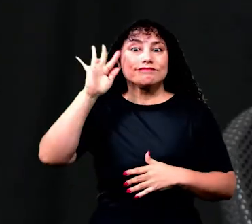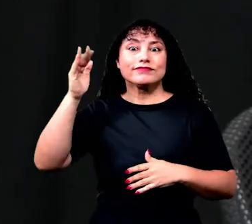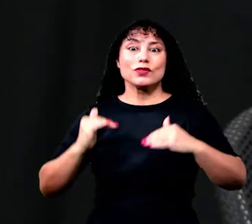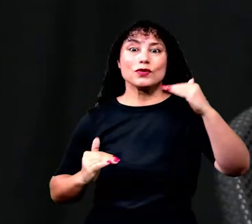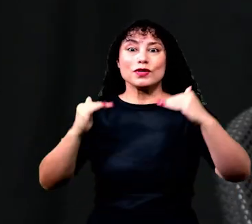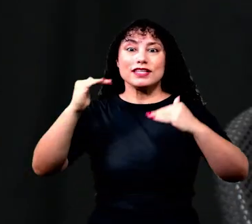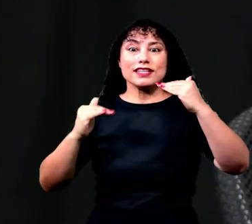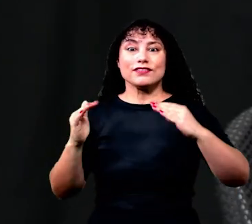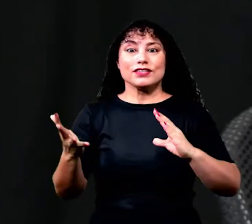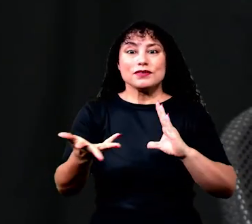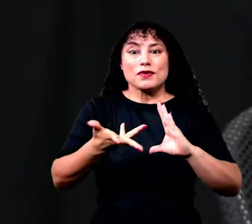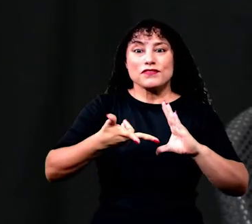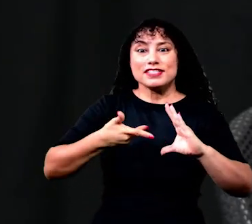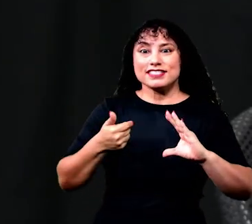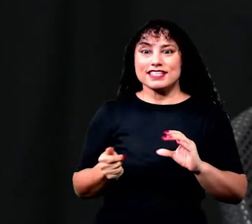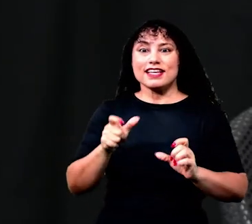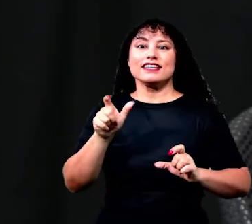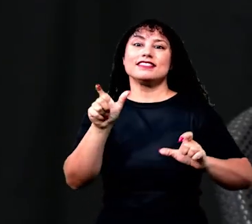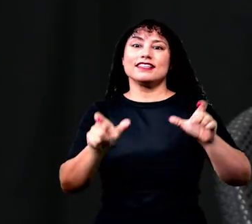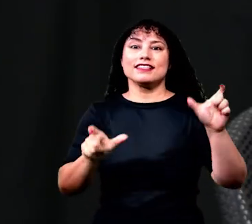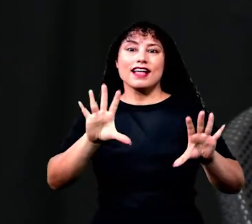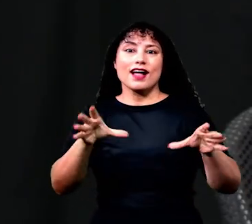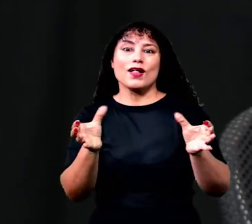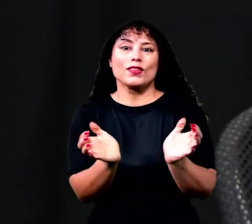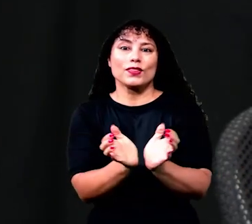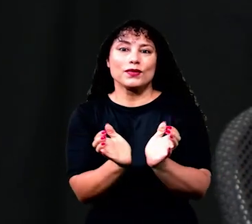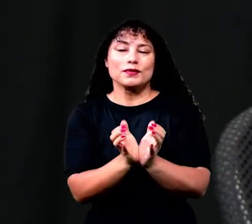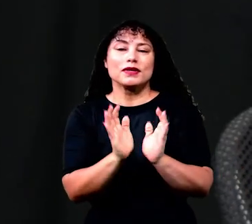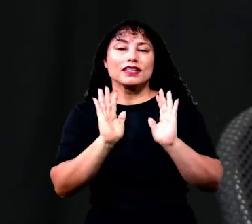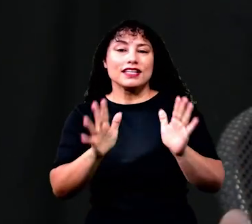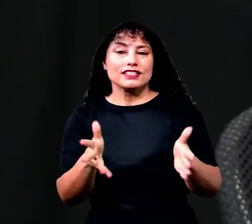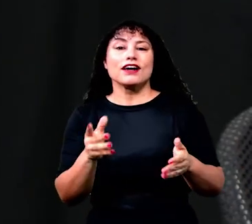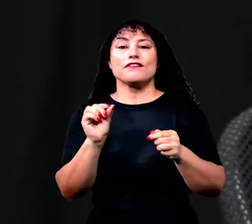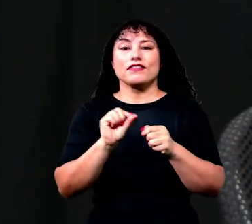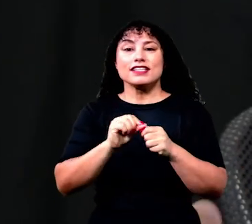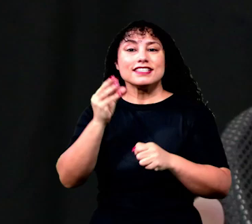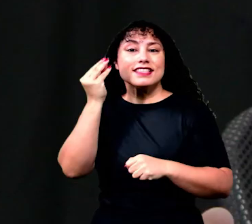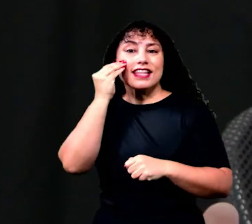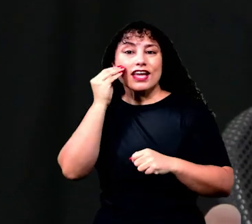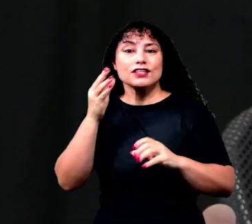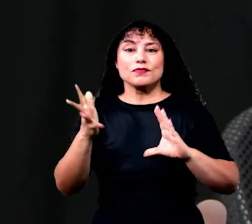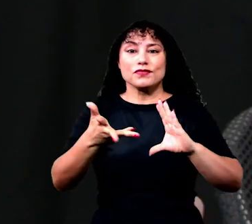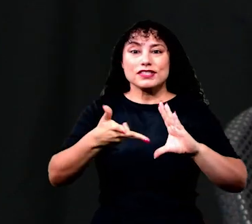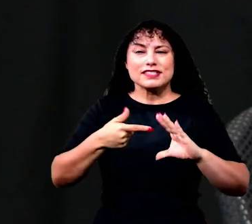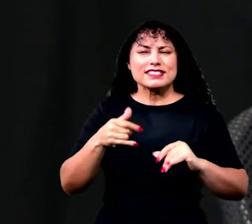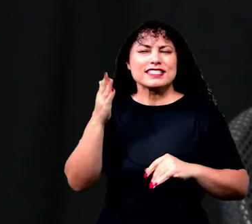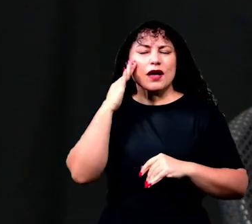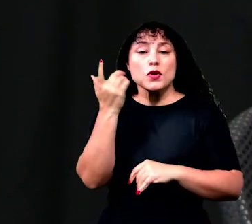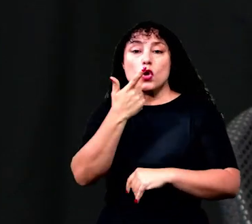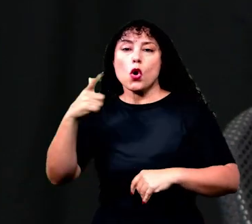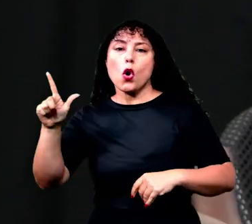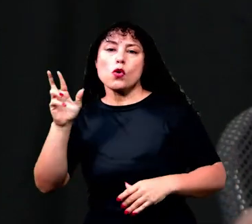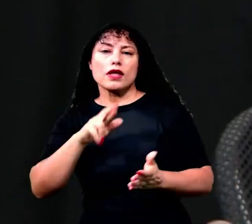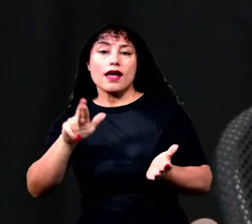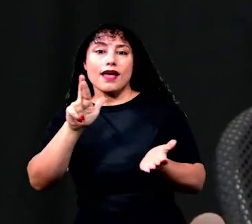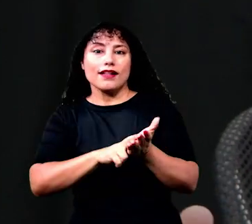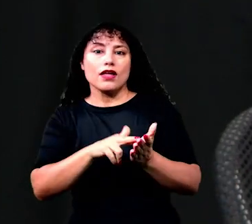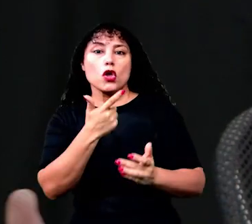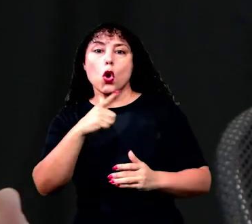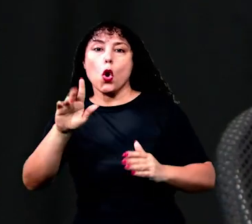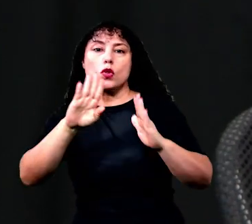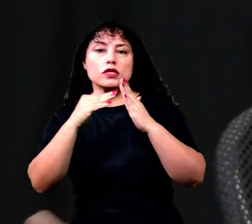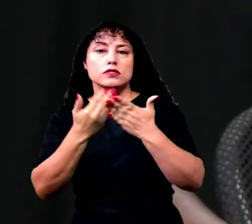de proficiência daquela turma, né, porque eles já fazem o teste de proficiência. Mas a gente sabe que em outras realidades, de outras